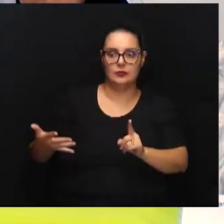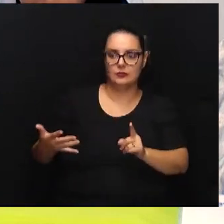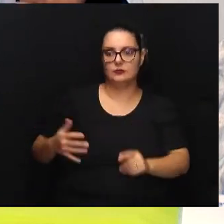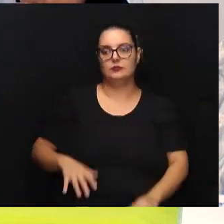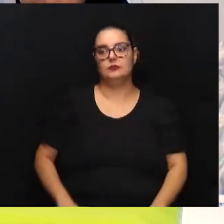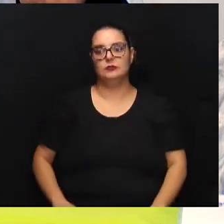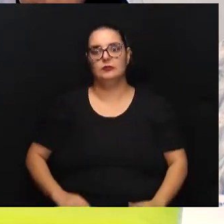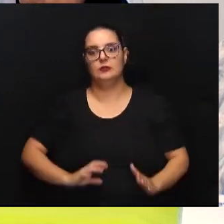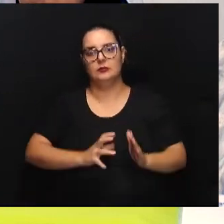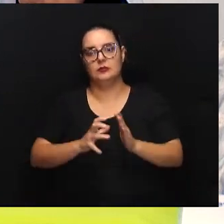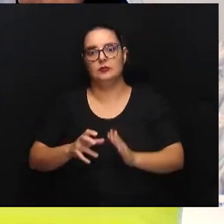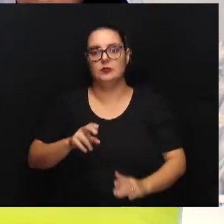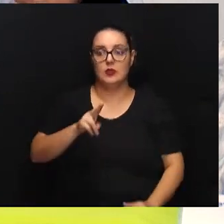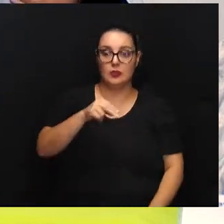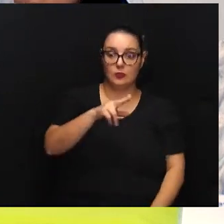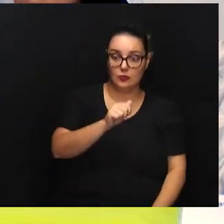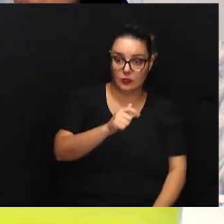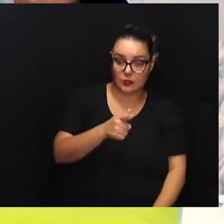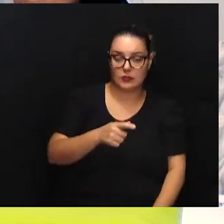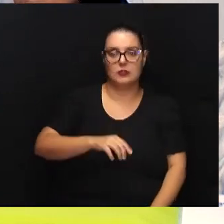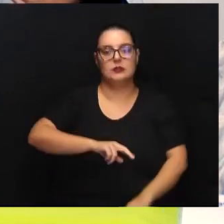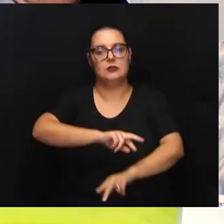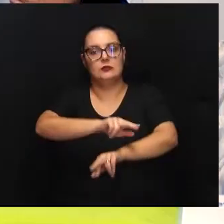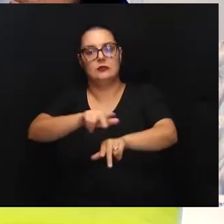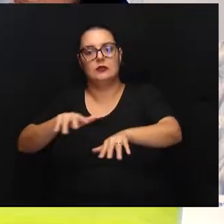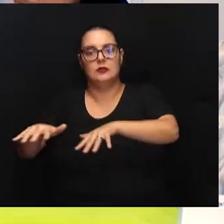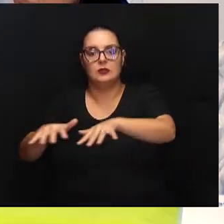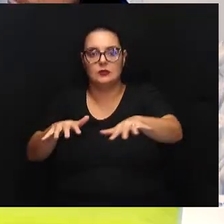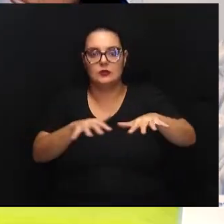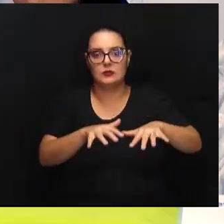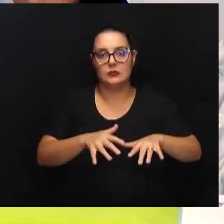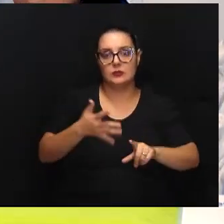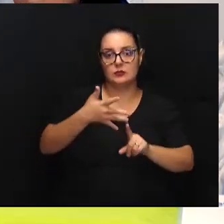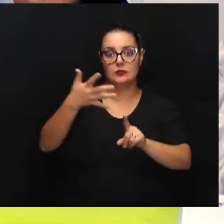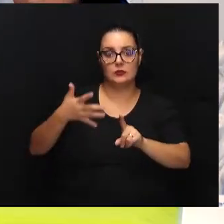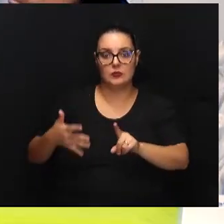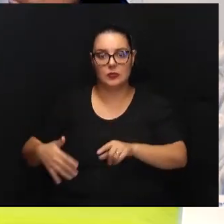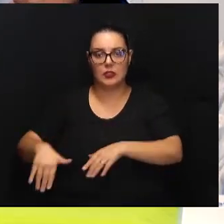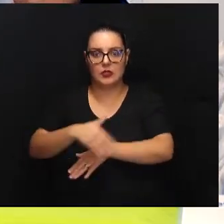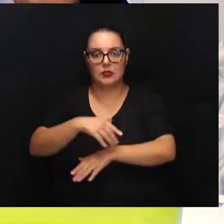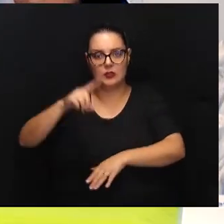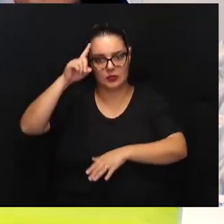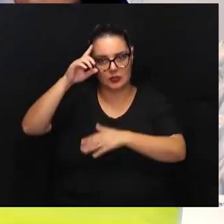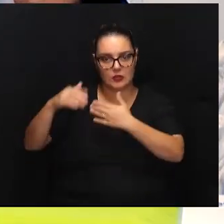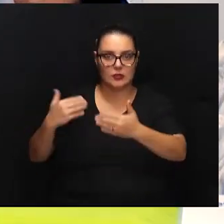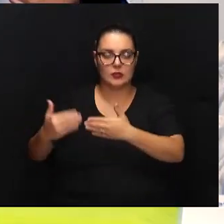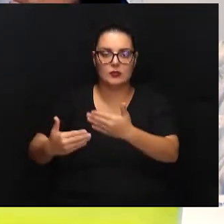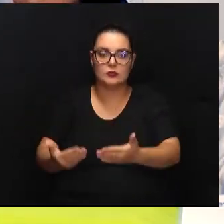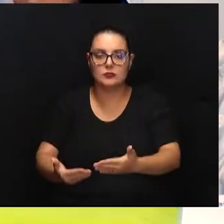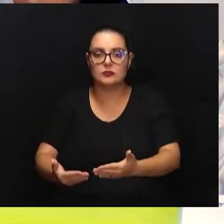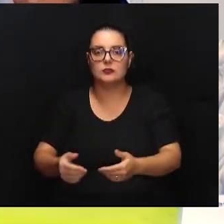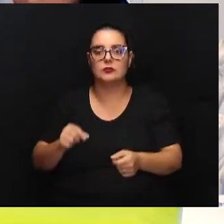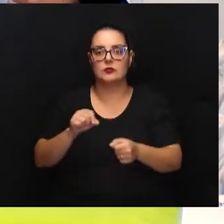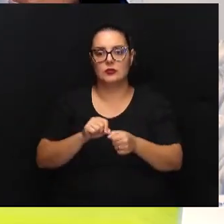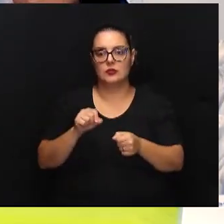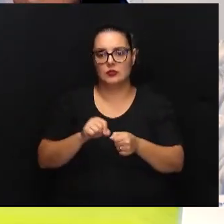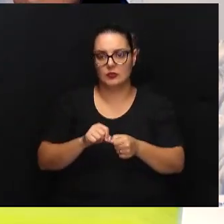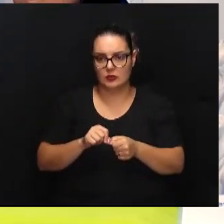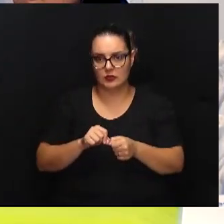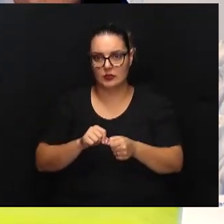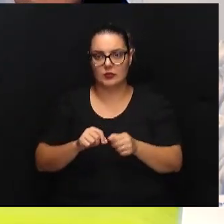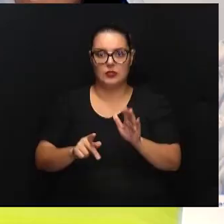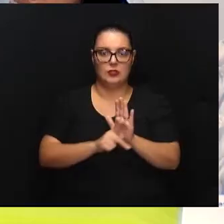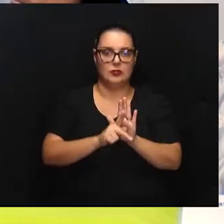os movimentos LGBTs que estão na rua cotidianamente que vão fazer com que os projetos de lei sejam aprovados nas